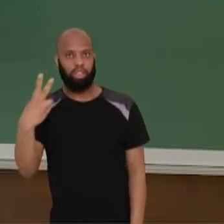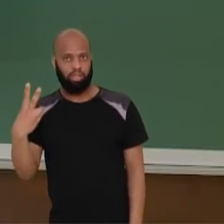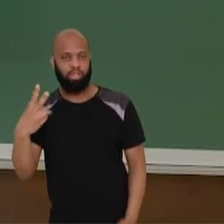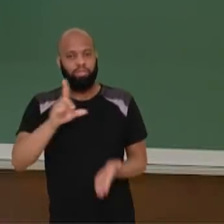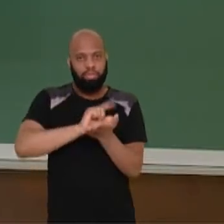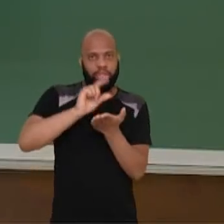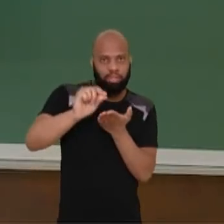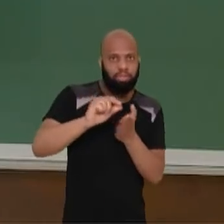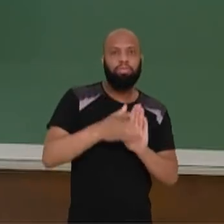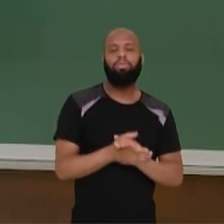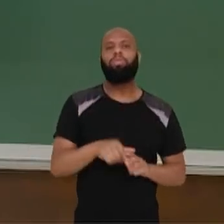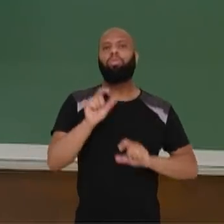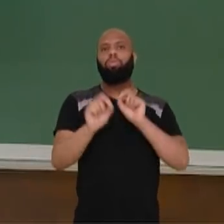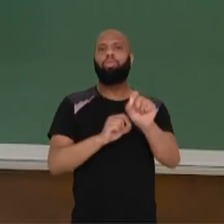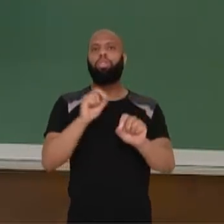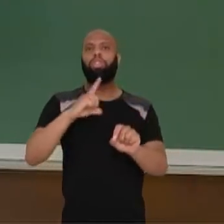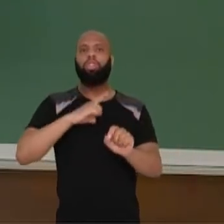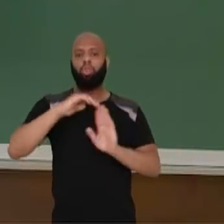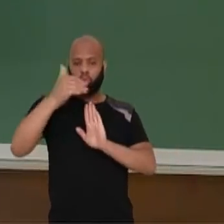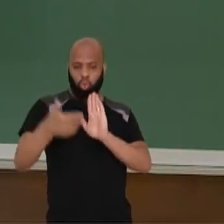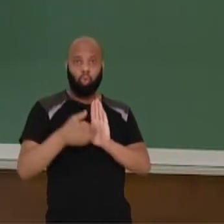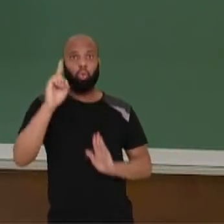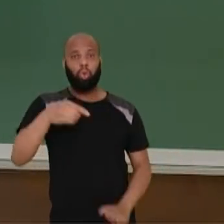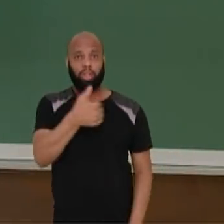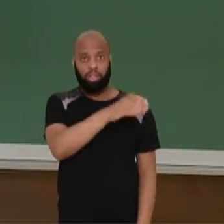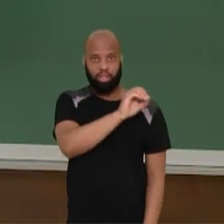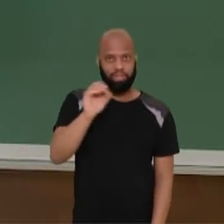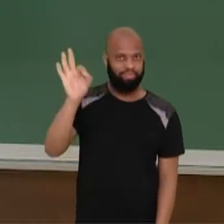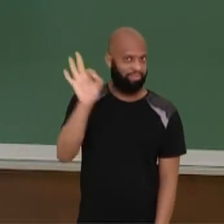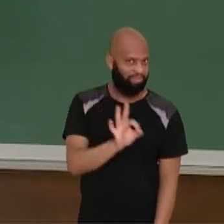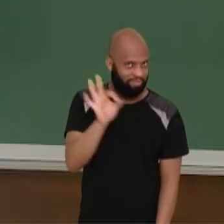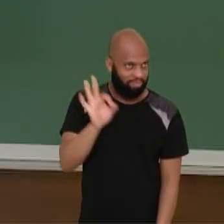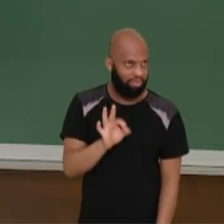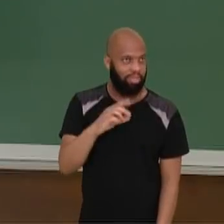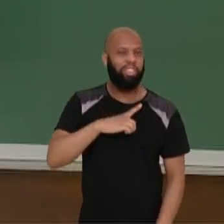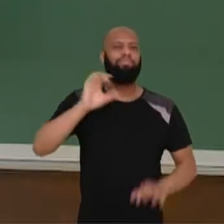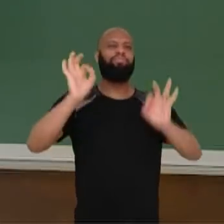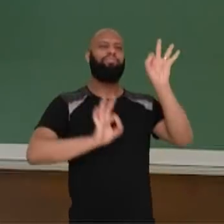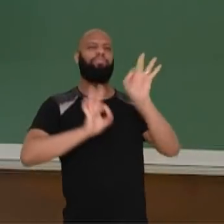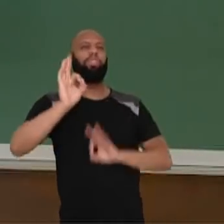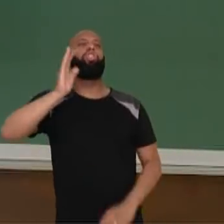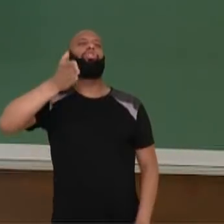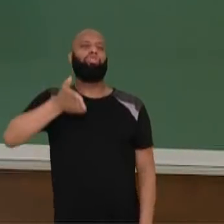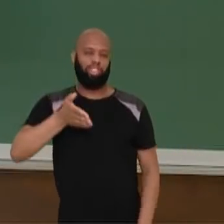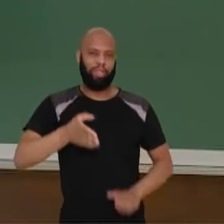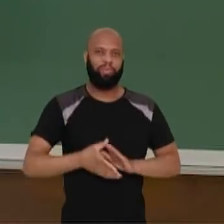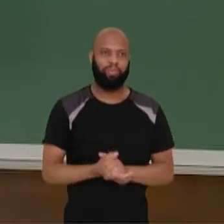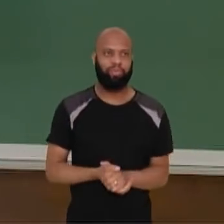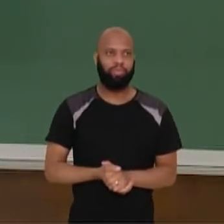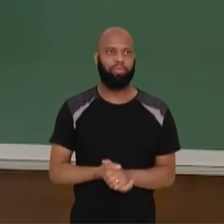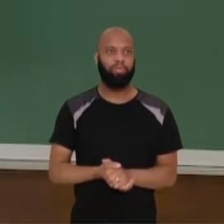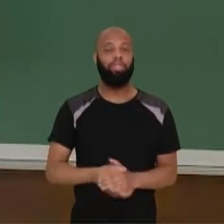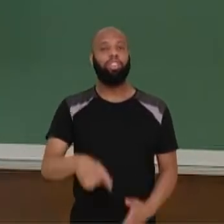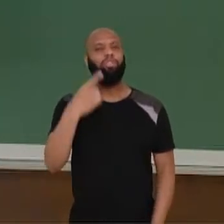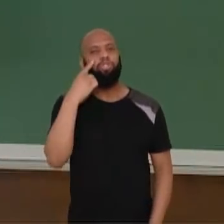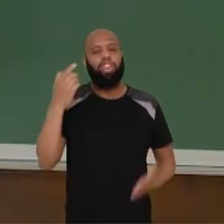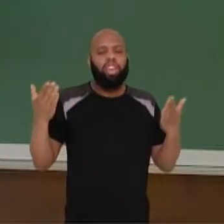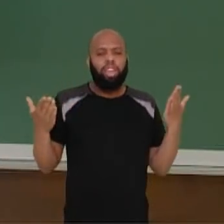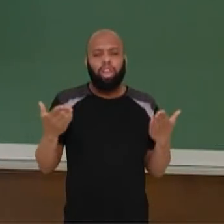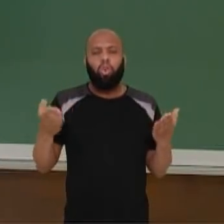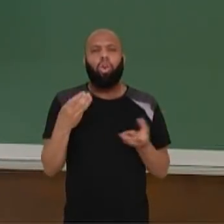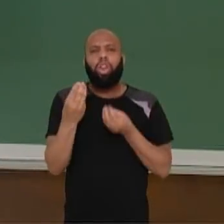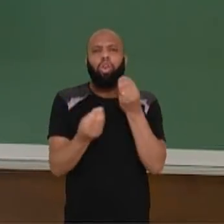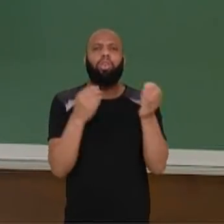artigos, que fecha 100%. Então, já está organizado ali, tá bom? Então, vamos ver qual seria